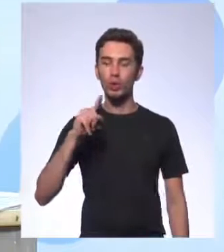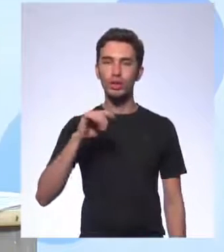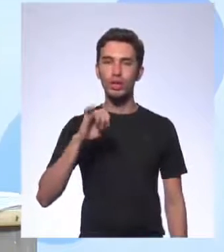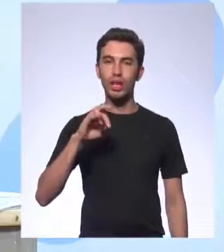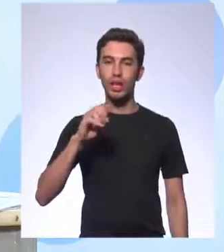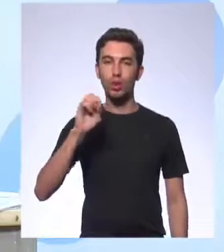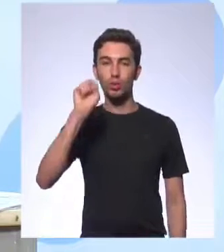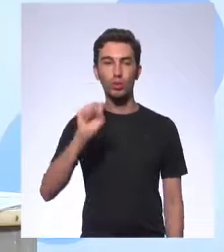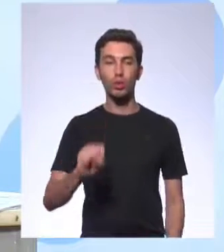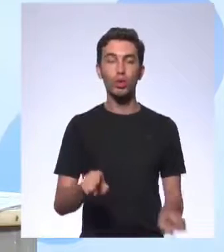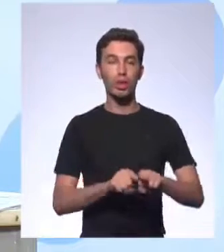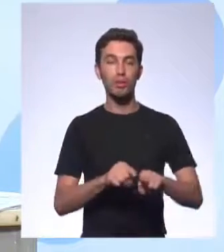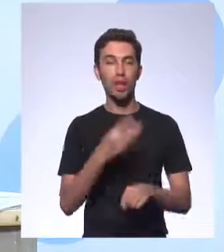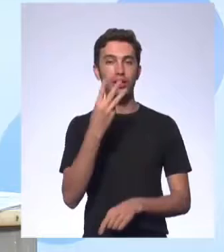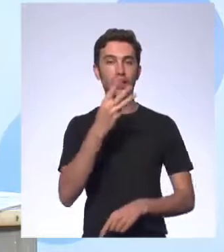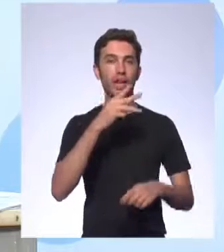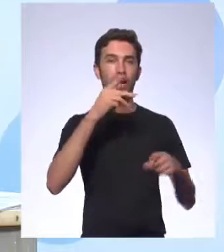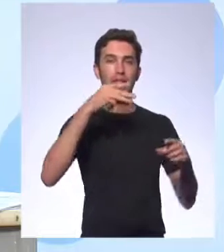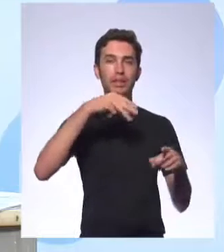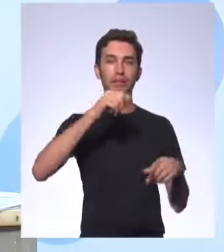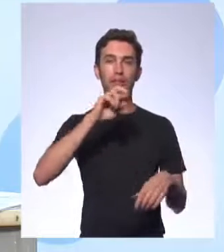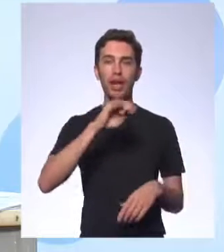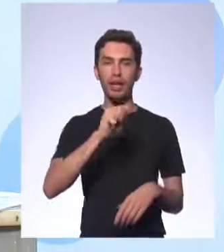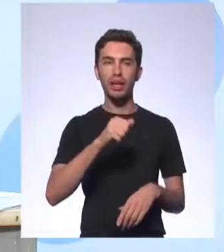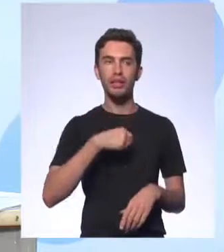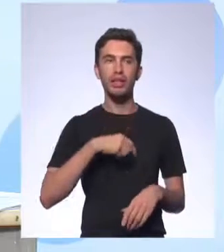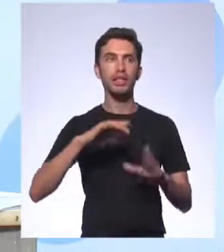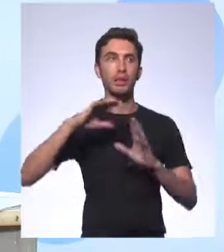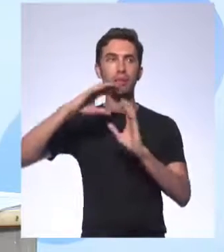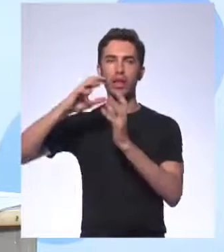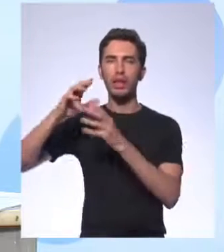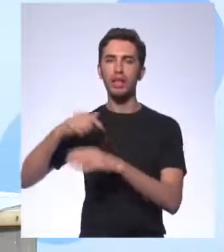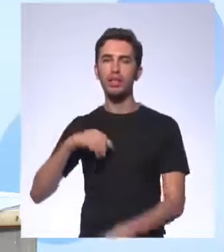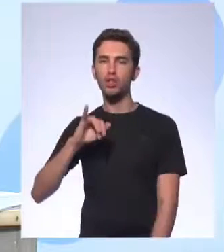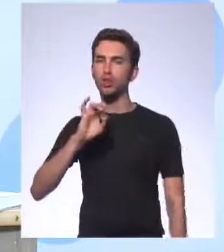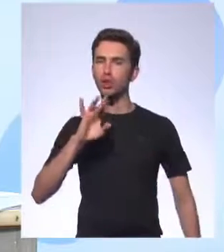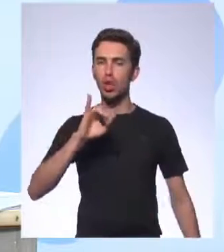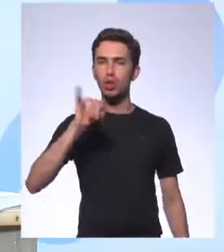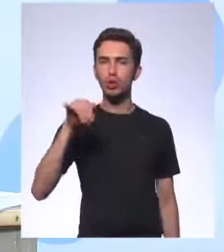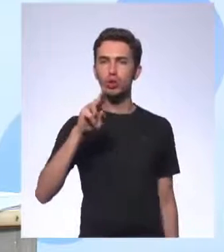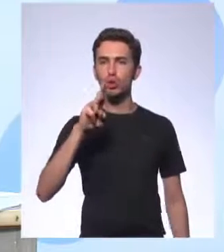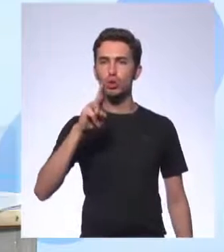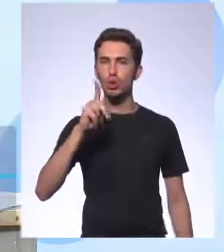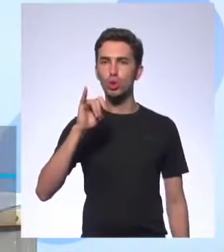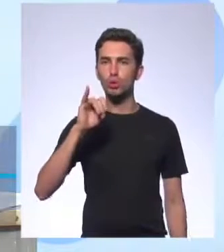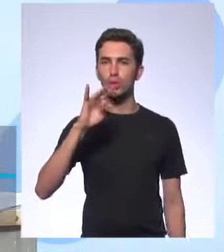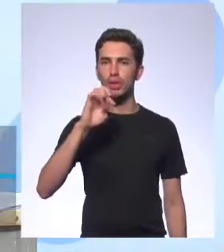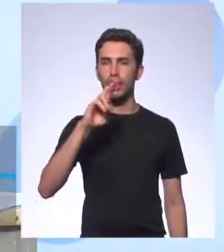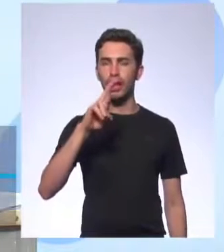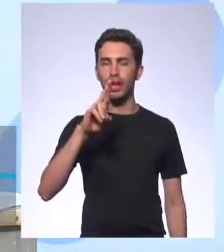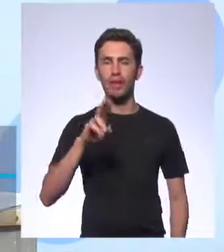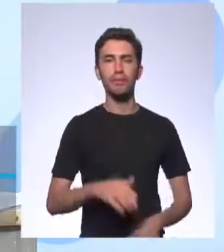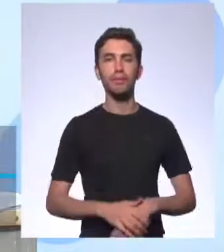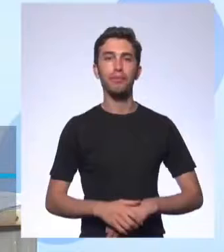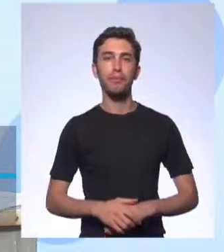Três Marias. Em questão de planetas, apenas avistei Júpiter. Bom, aí